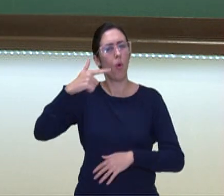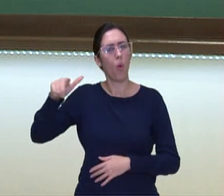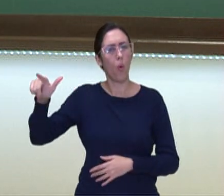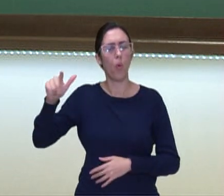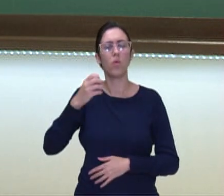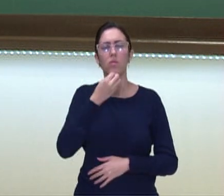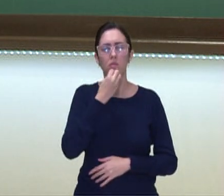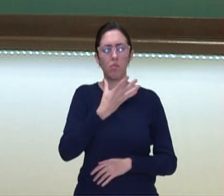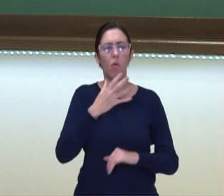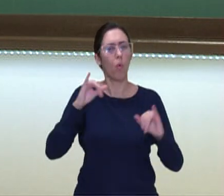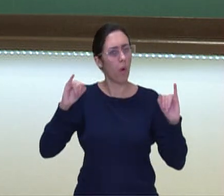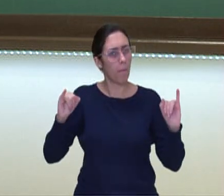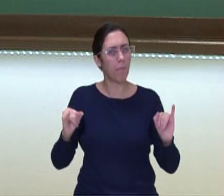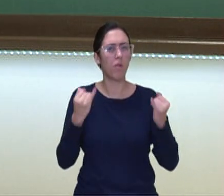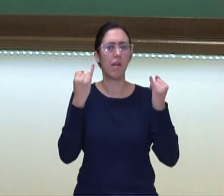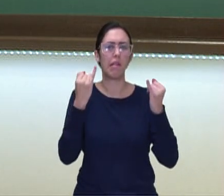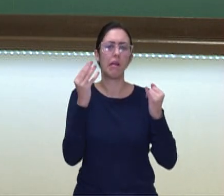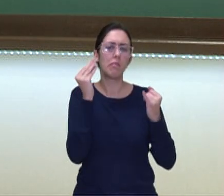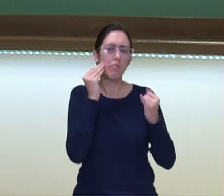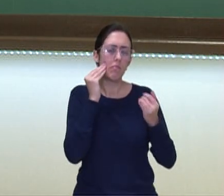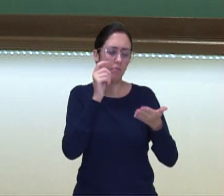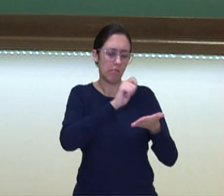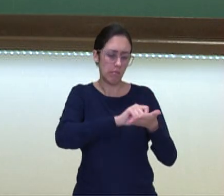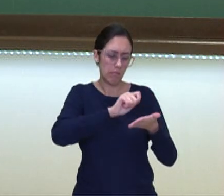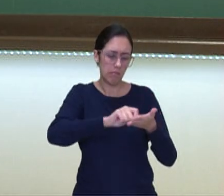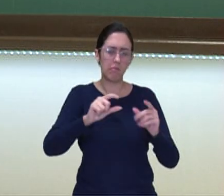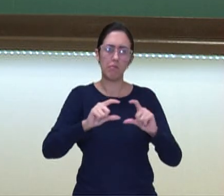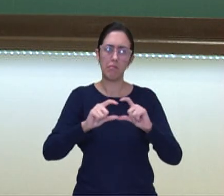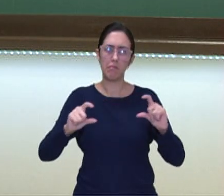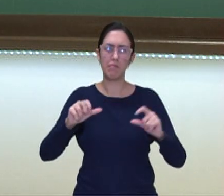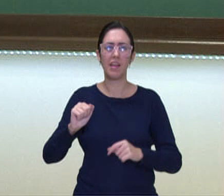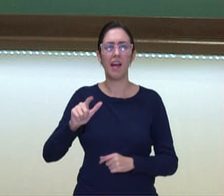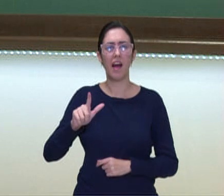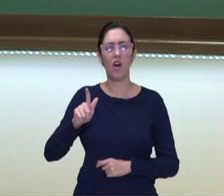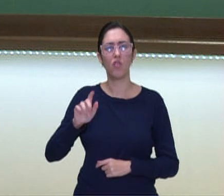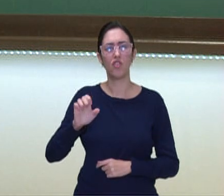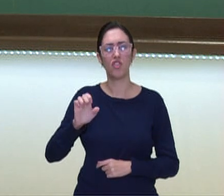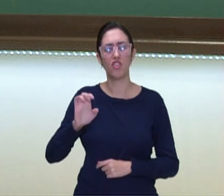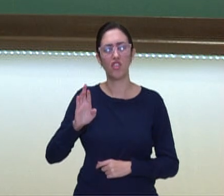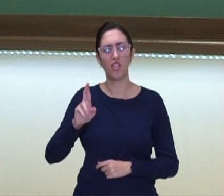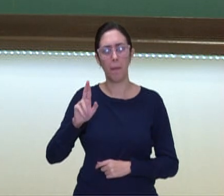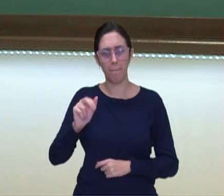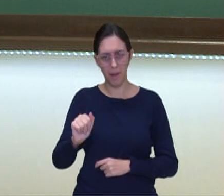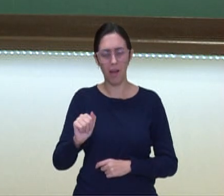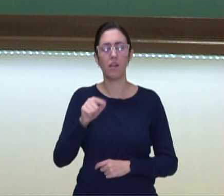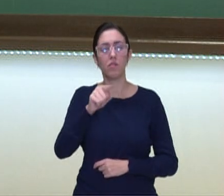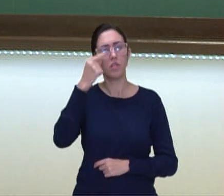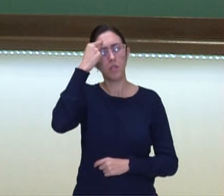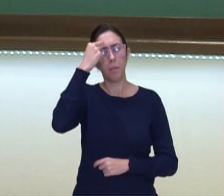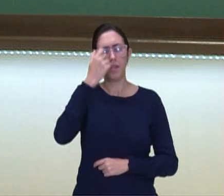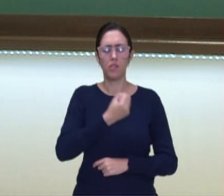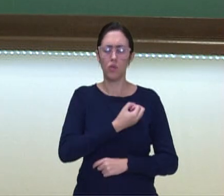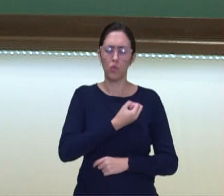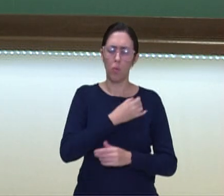situações, você tenta representar usando as expressões algébricas, tá? Pense um pouquinho nessa ideia dos números reais que a gente